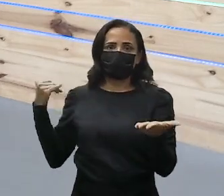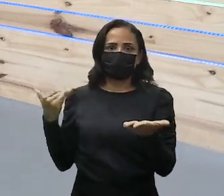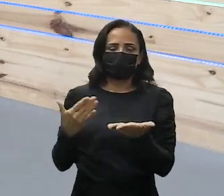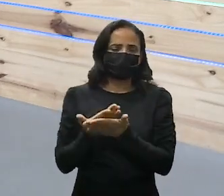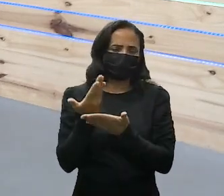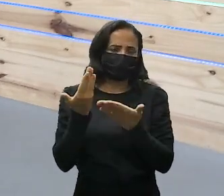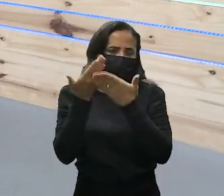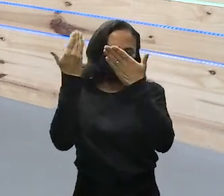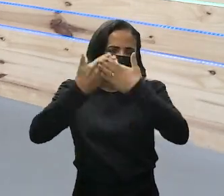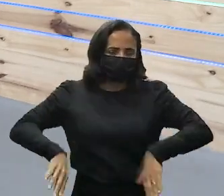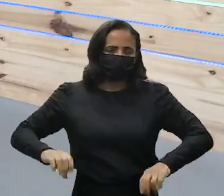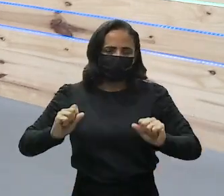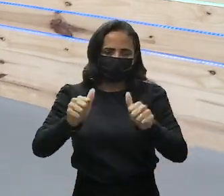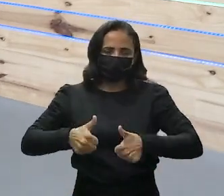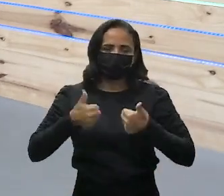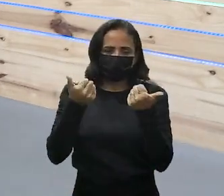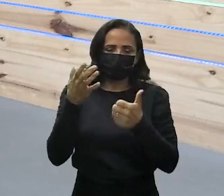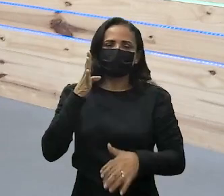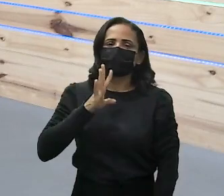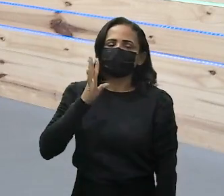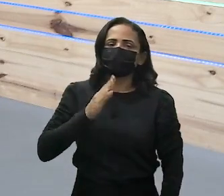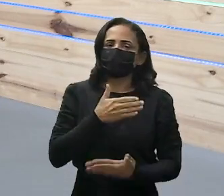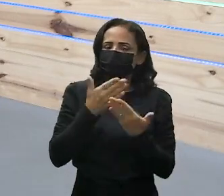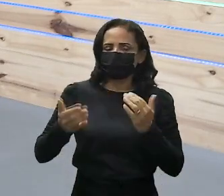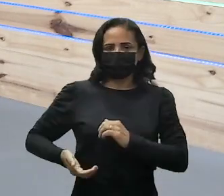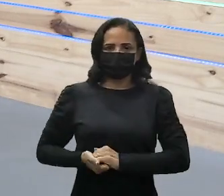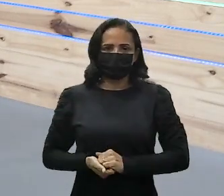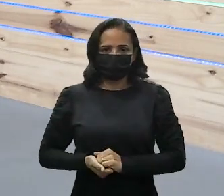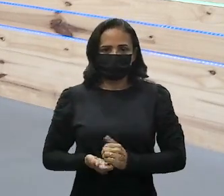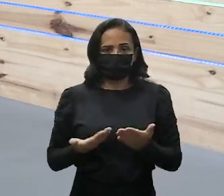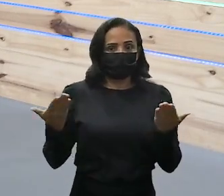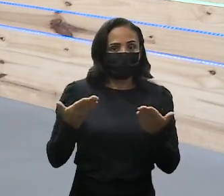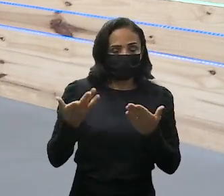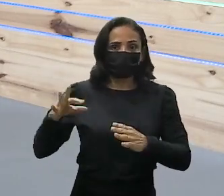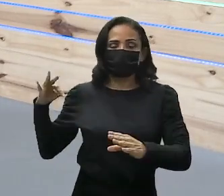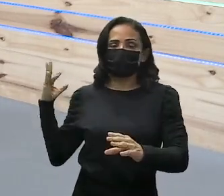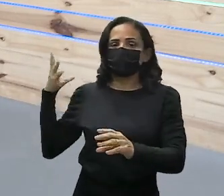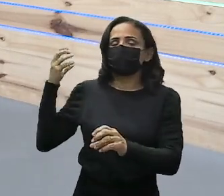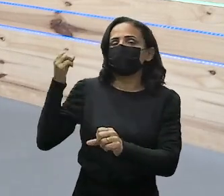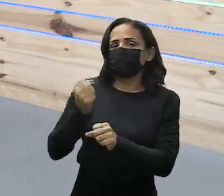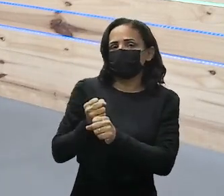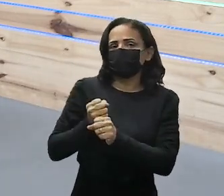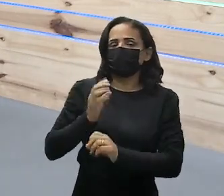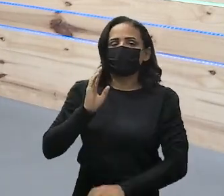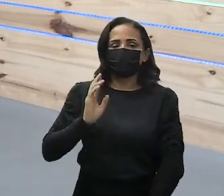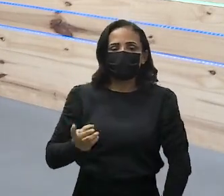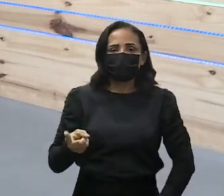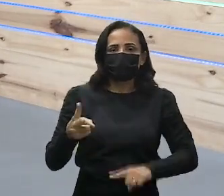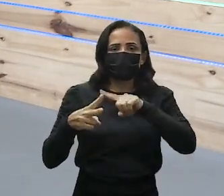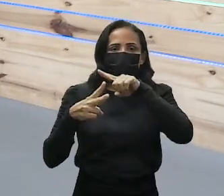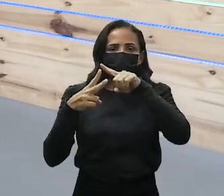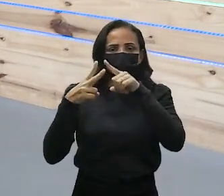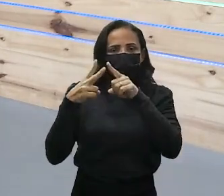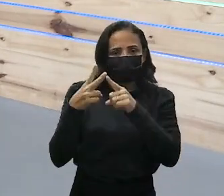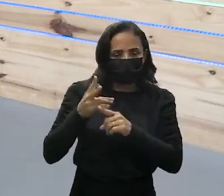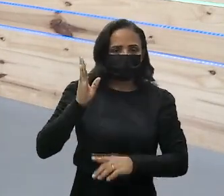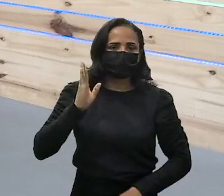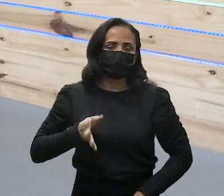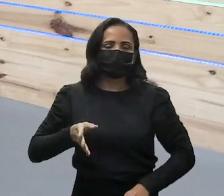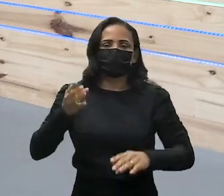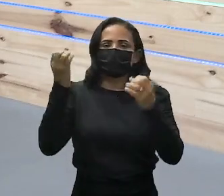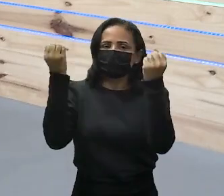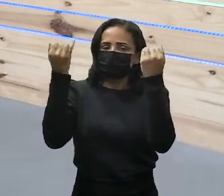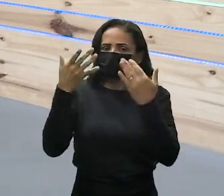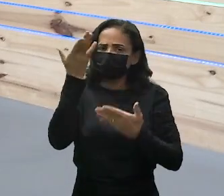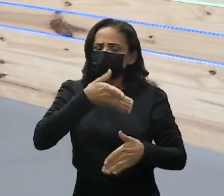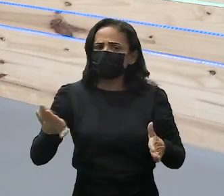3, beleza? Lembrando que essa não é a primeira parte da revisão, tá? Nós já tivemos duas partes já. Então, se você